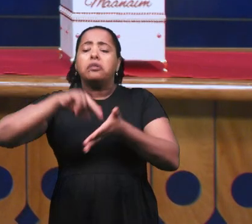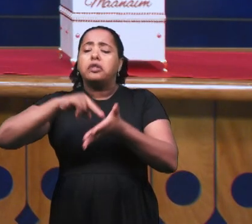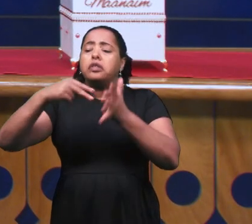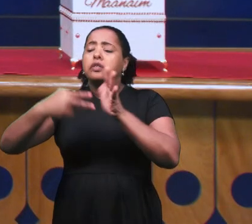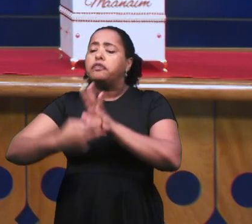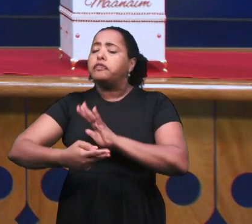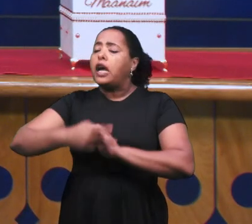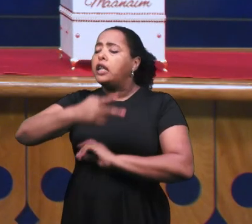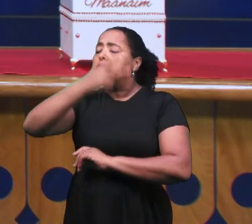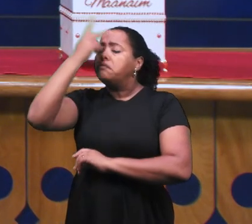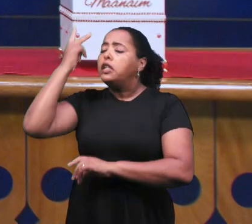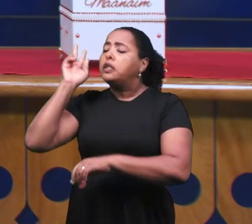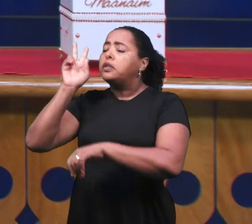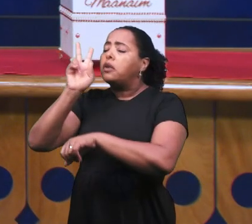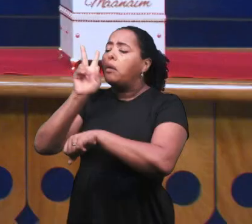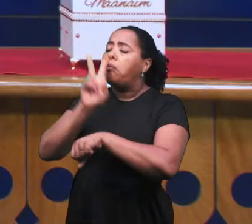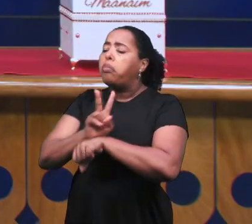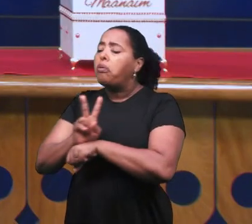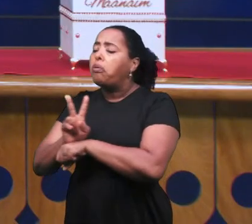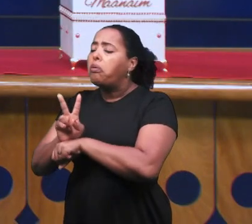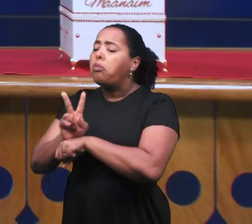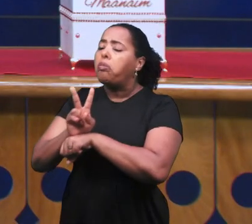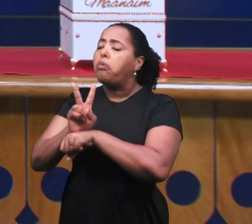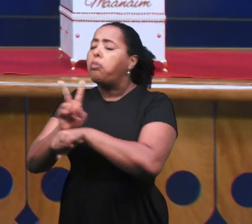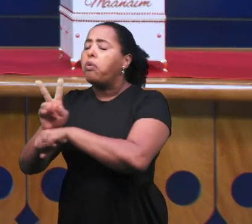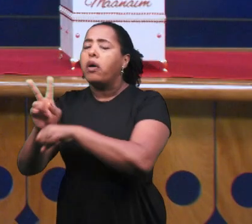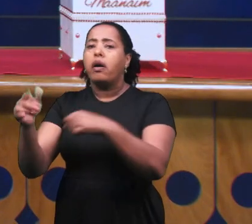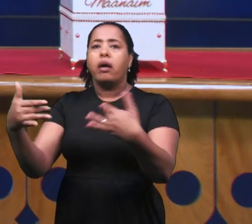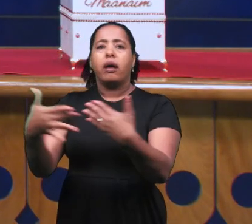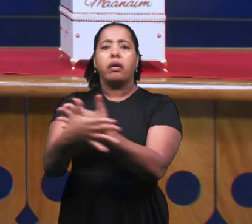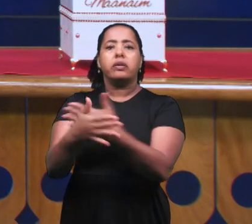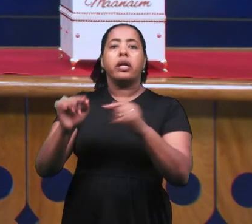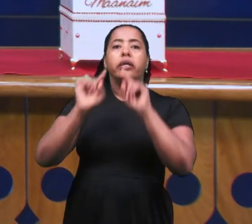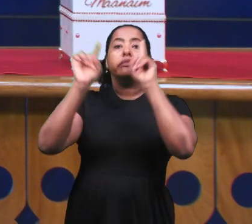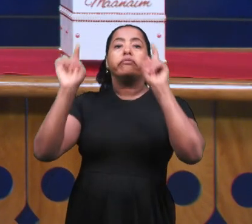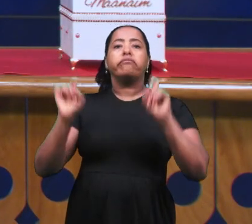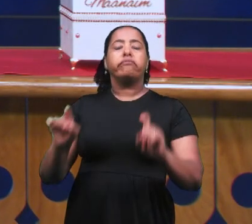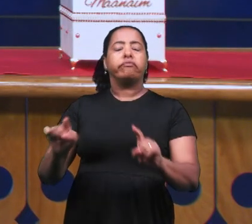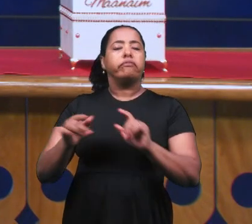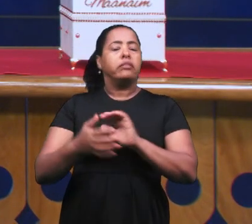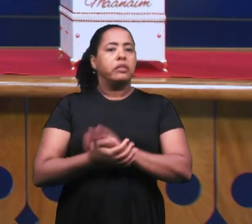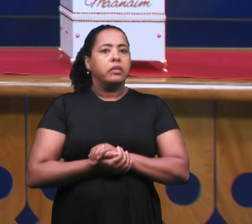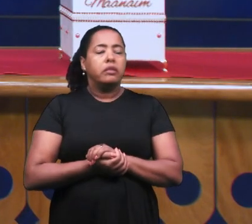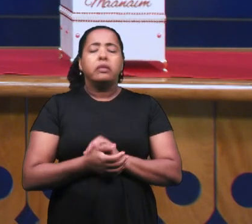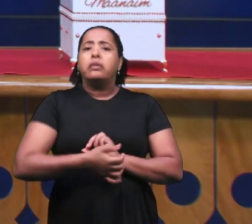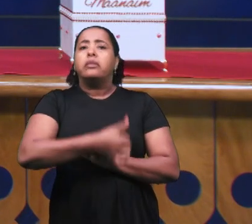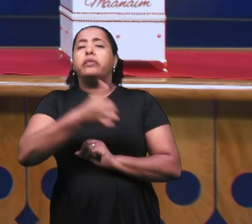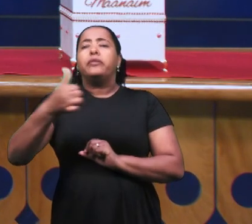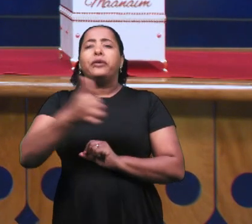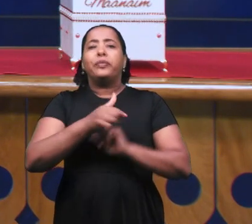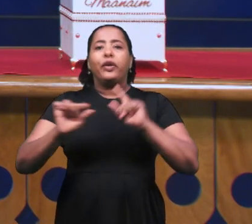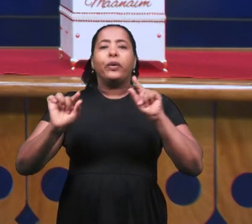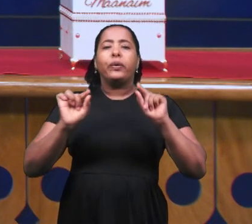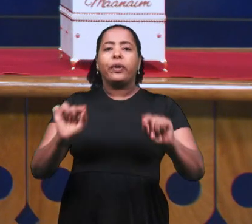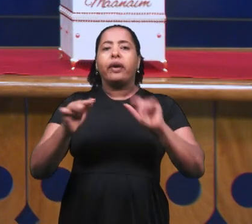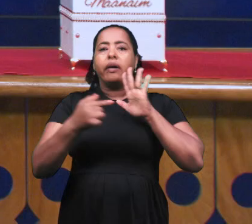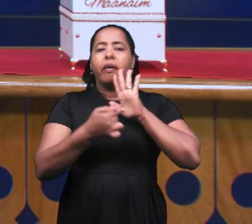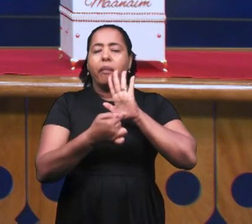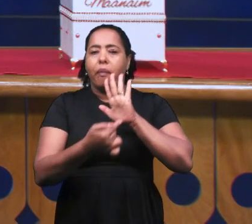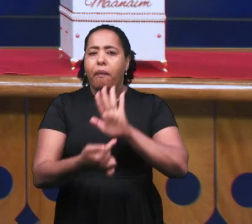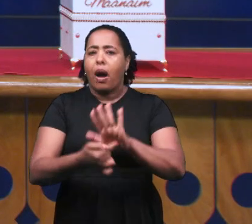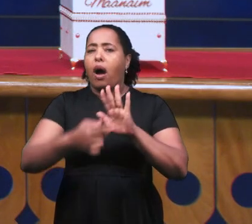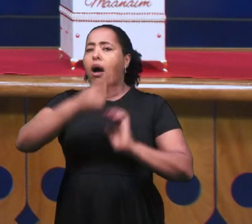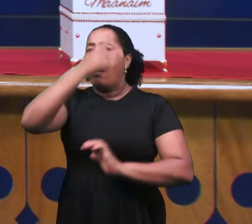rondavam pela cidade? Primeiro é o seguinte, aqui está falando os guardas que